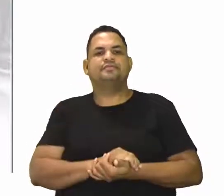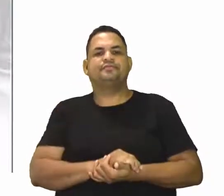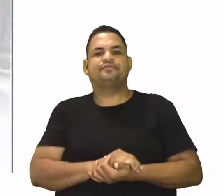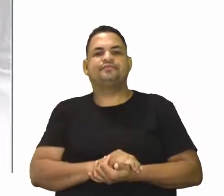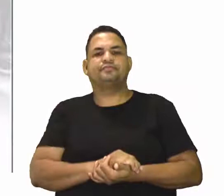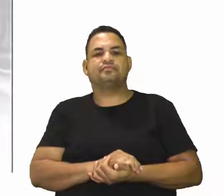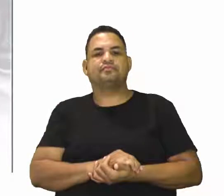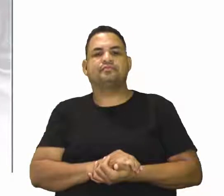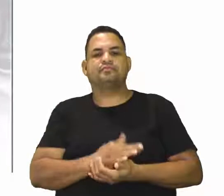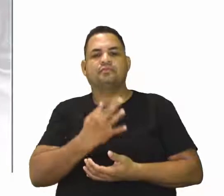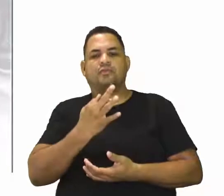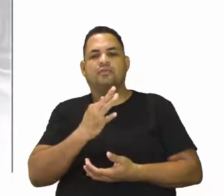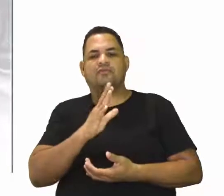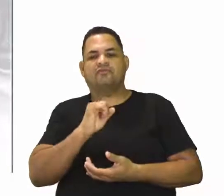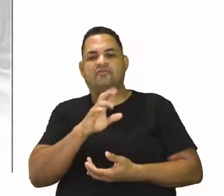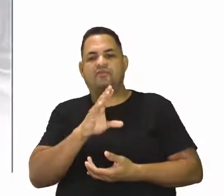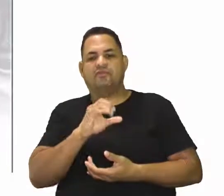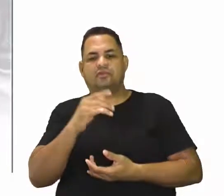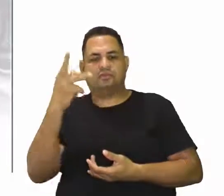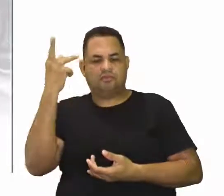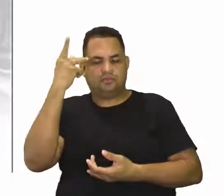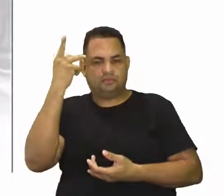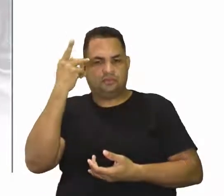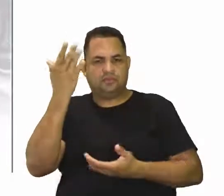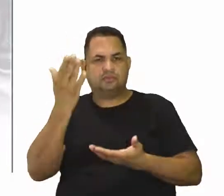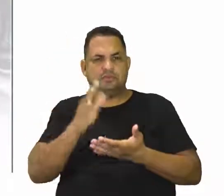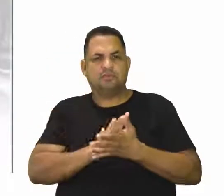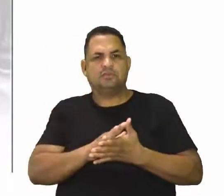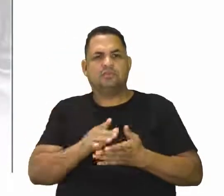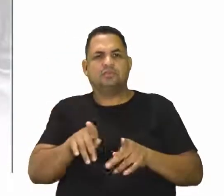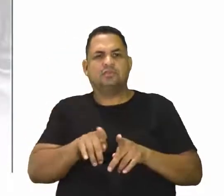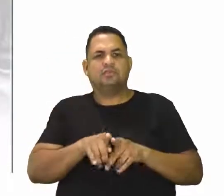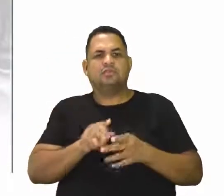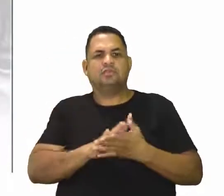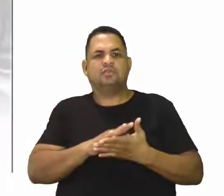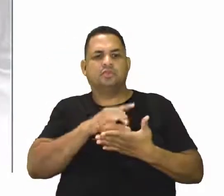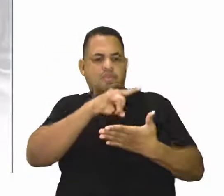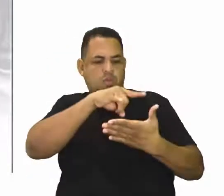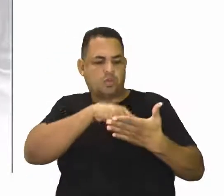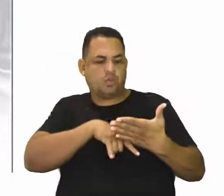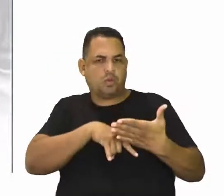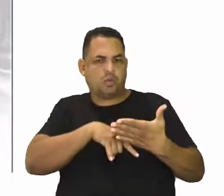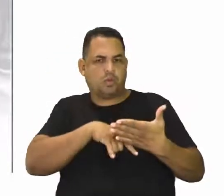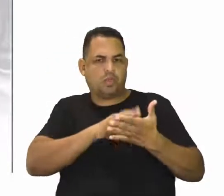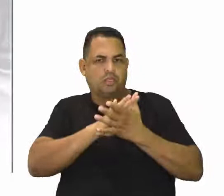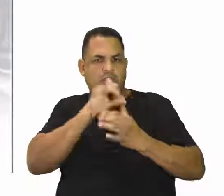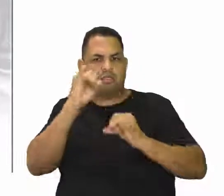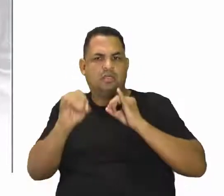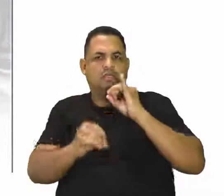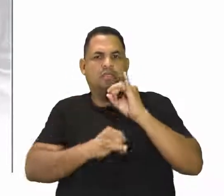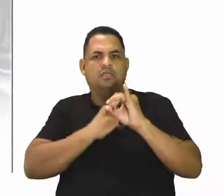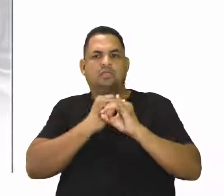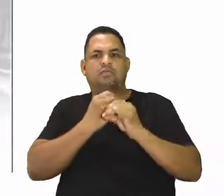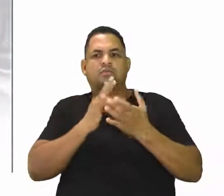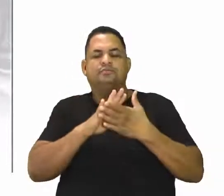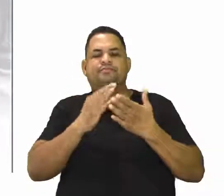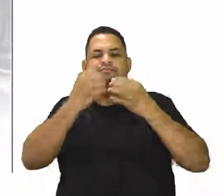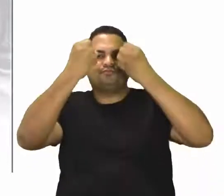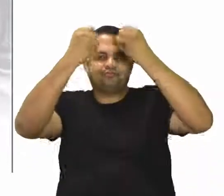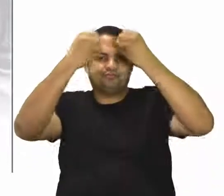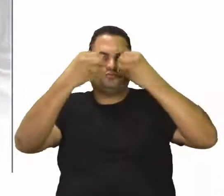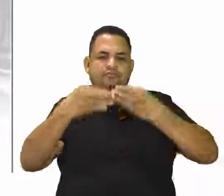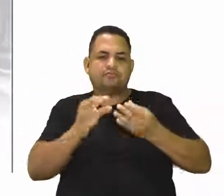o fórum de São Paulo a mesma coisa até dossiês na internet dando